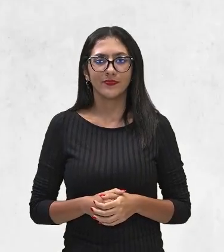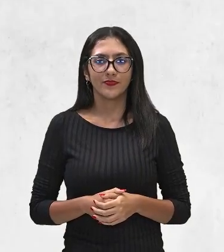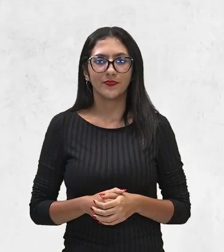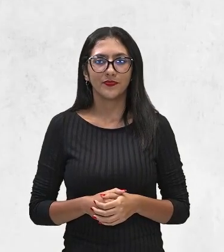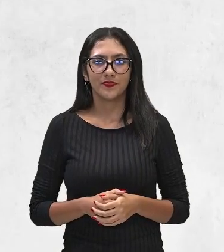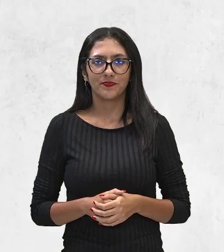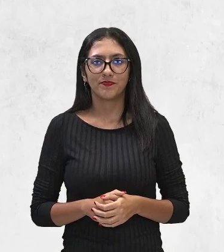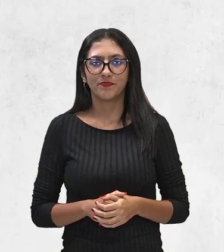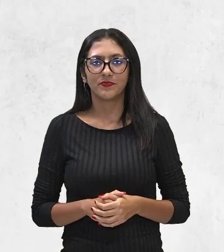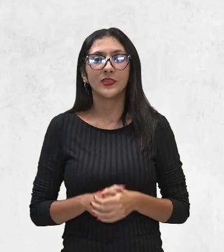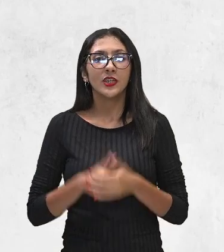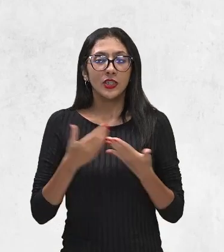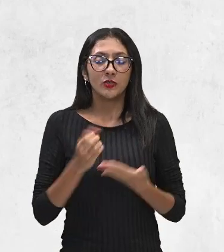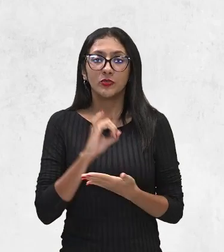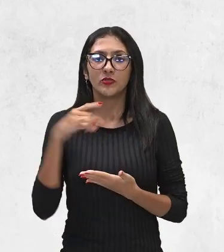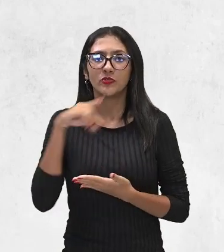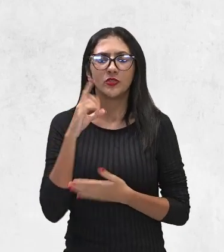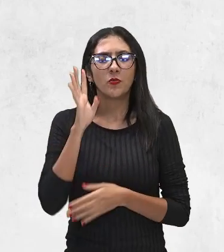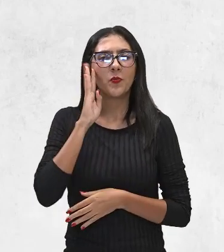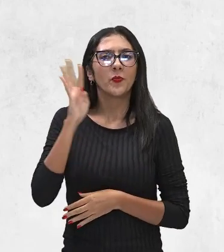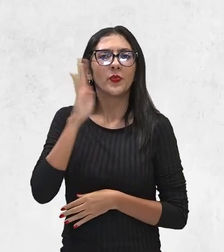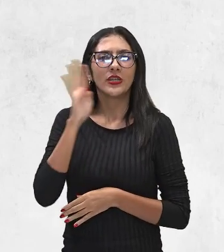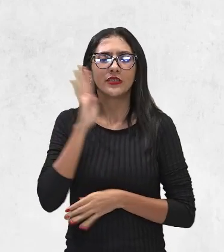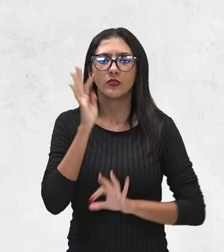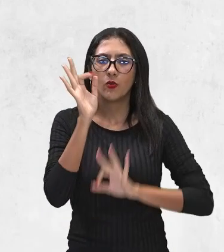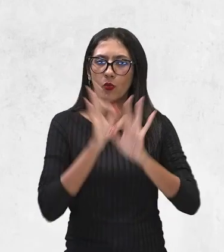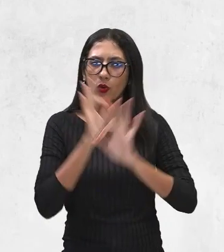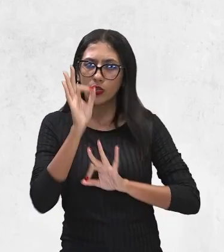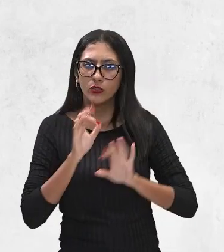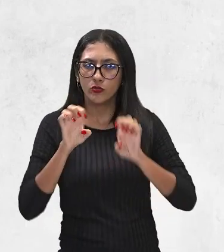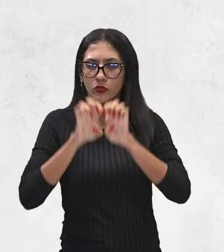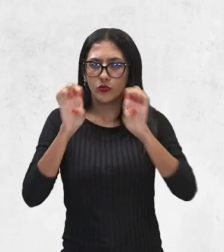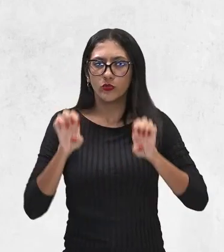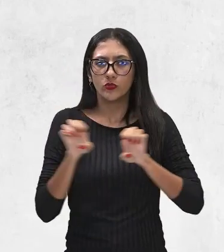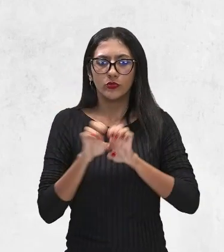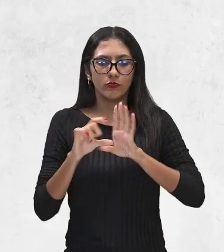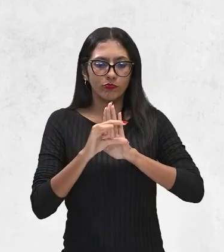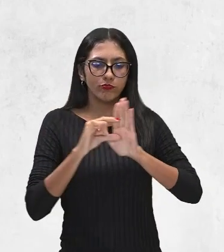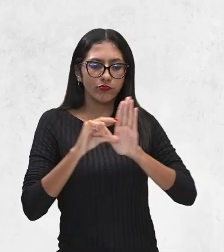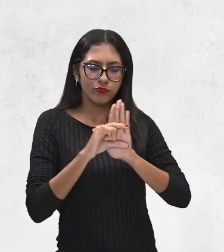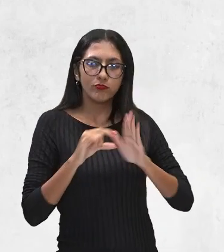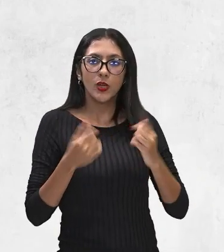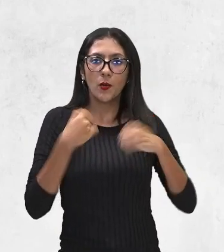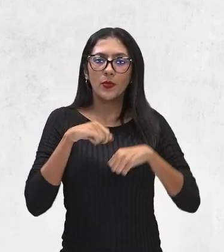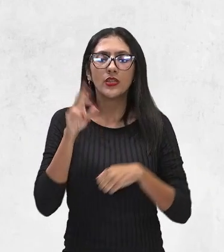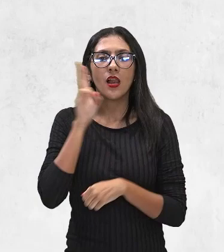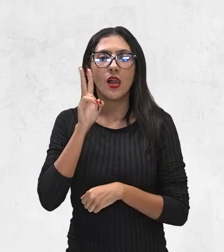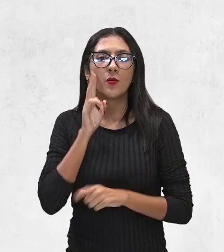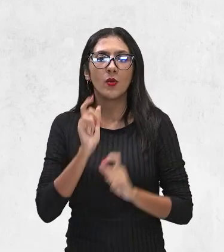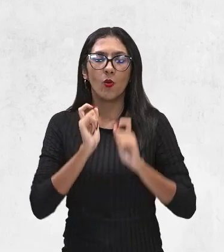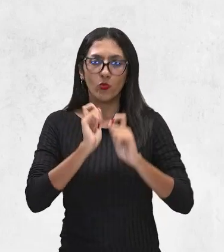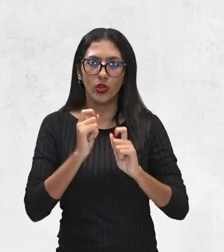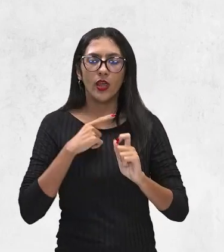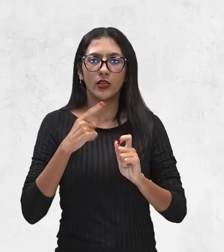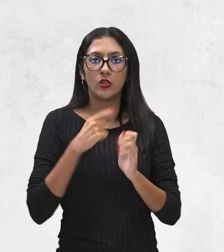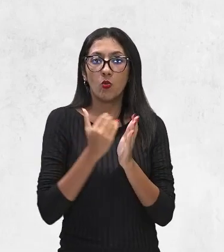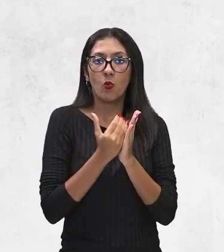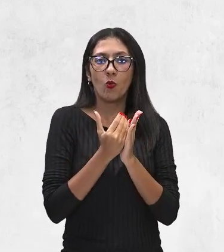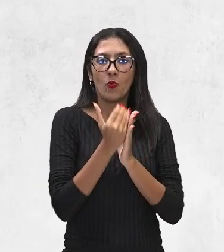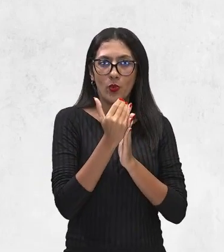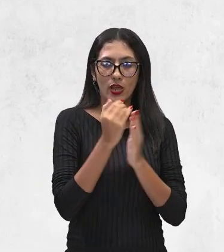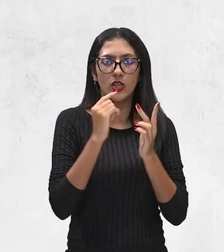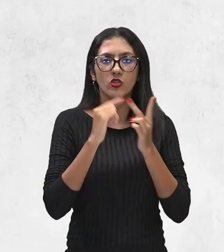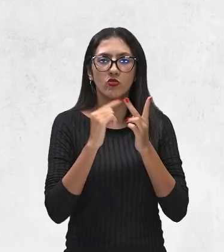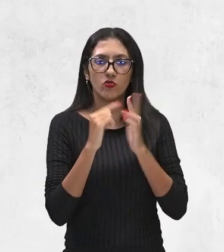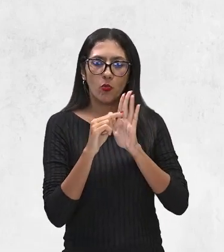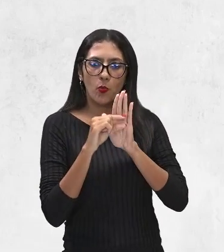Então, gente, quando vocês vão pensar na construção de um parágrafo, vocês precisam lembrar que o parágrafo tem um início, tem um meio